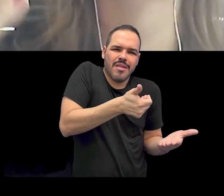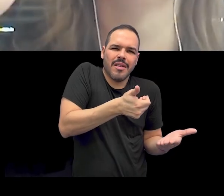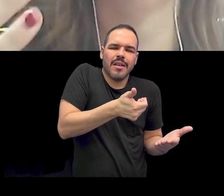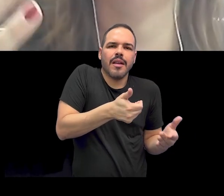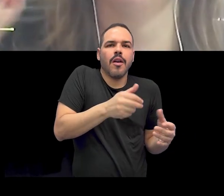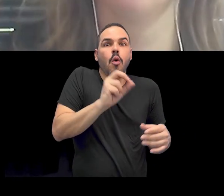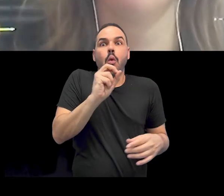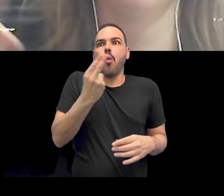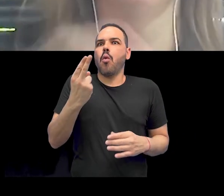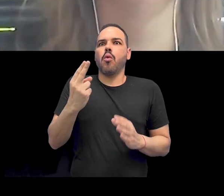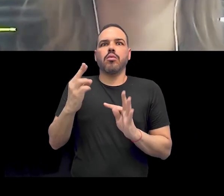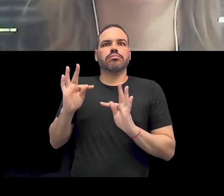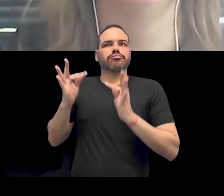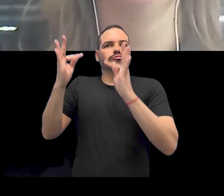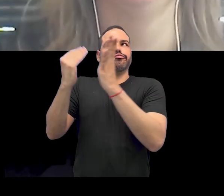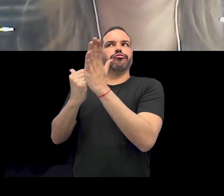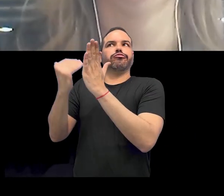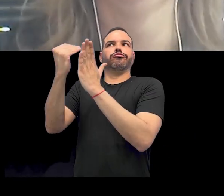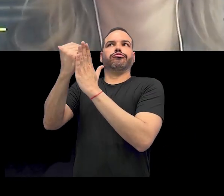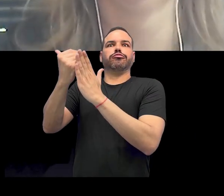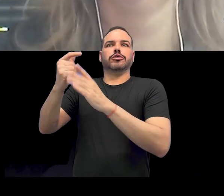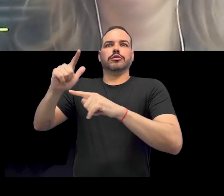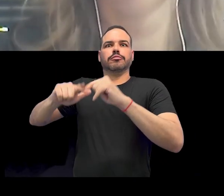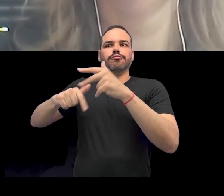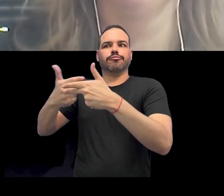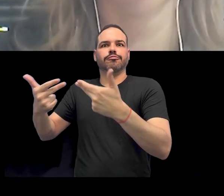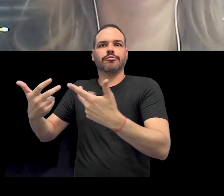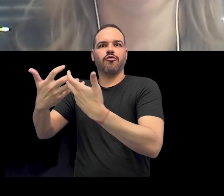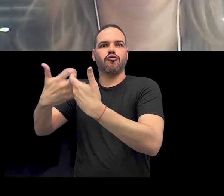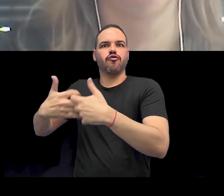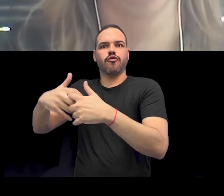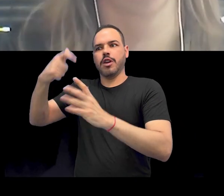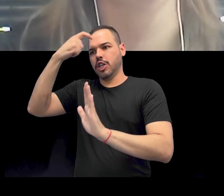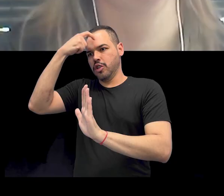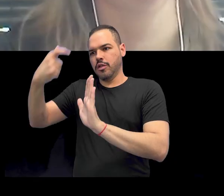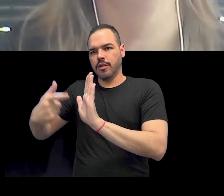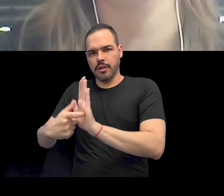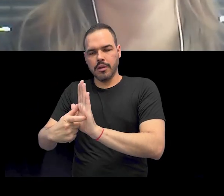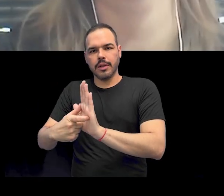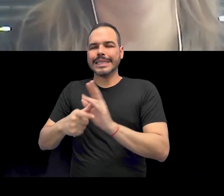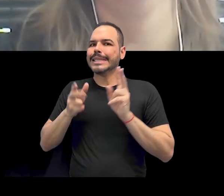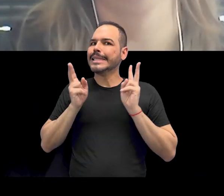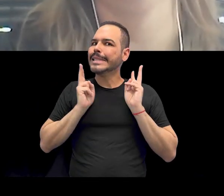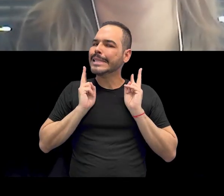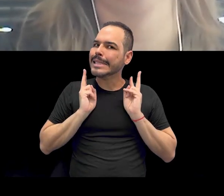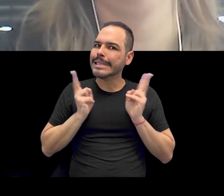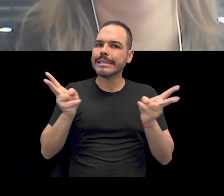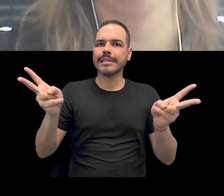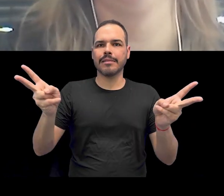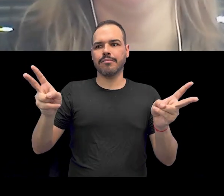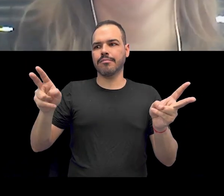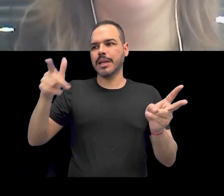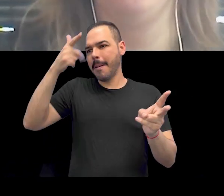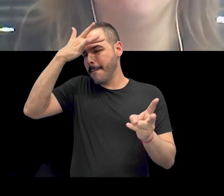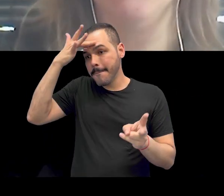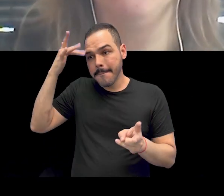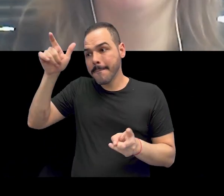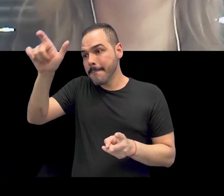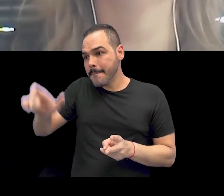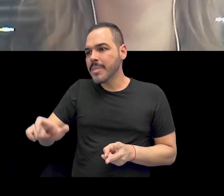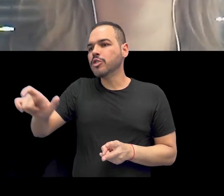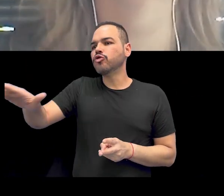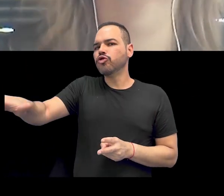como os equipamentos, os softwares. Sempre deve ser envolvido o usuário na sua escolha. Ele é a parte